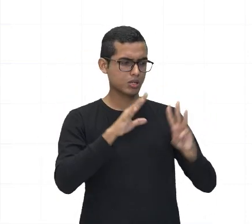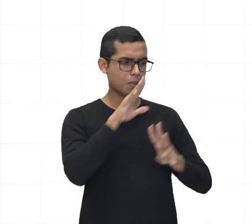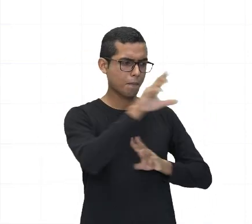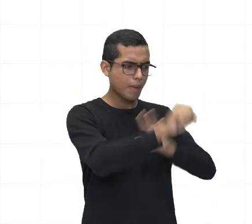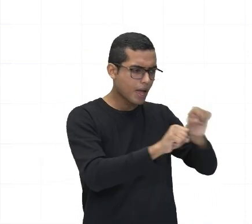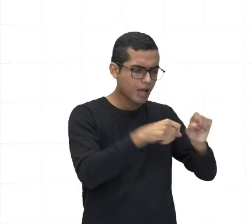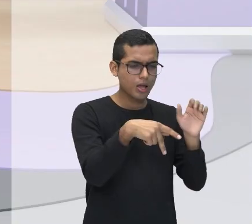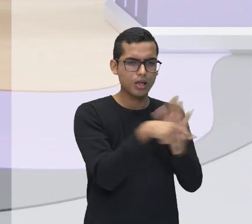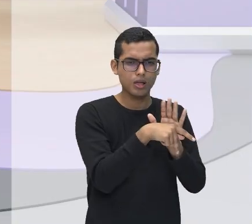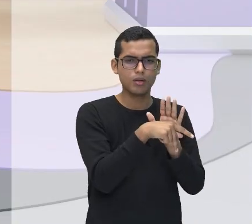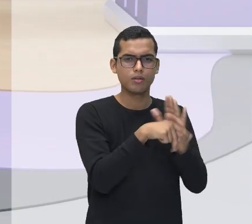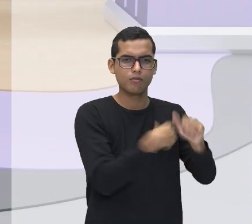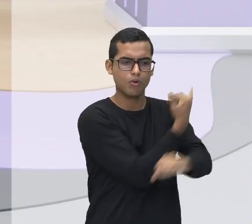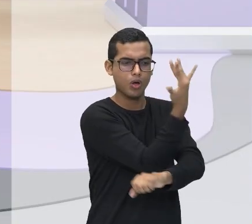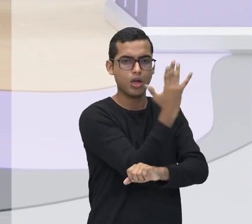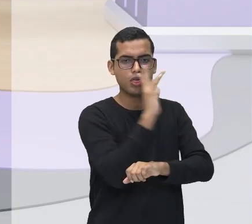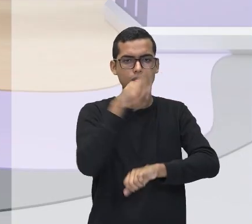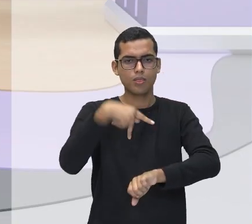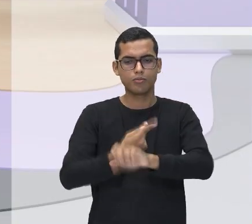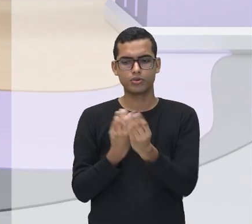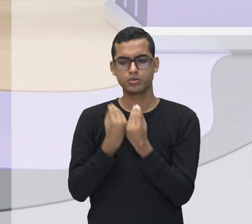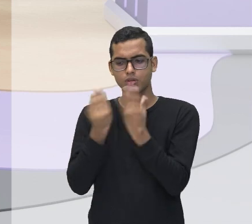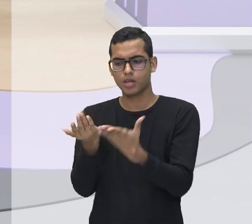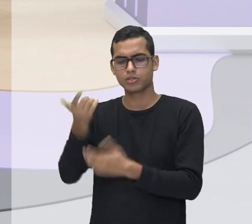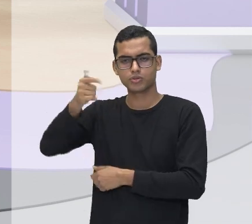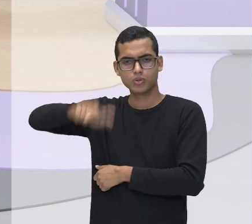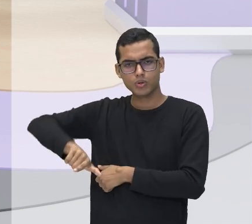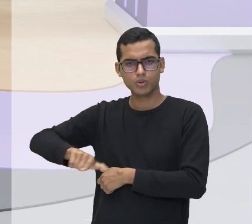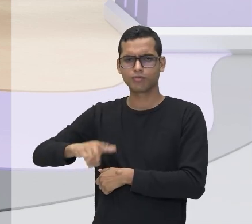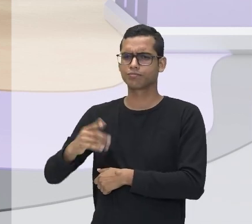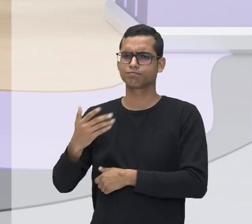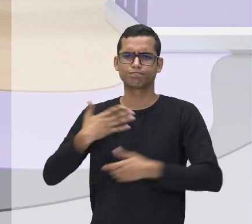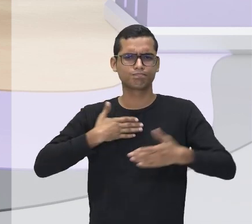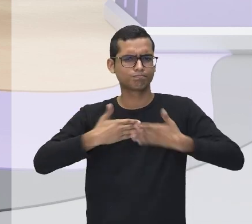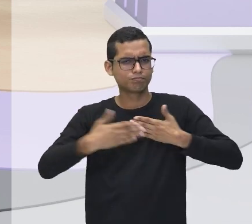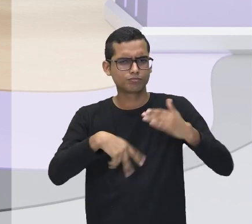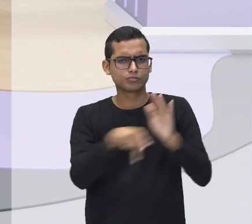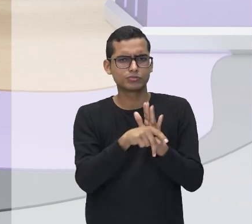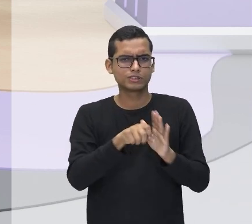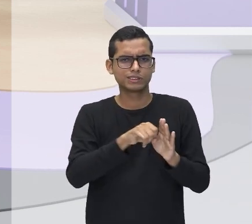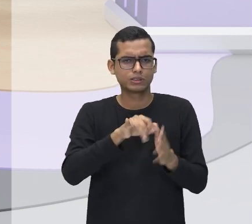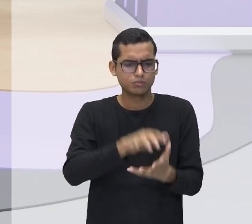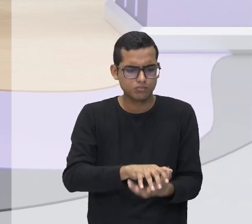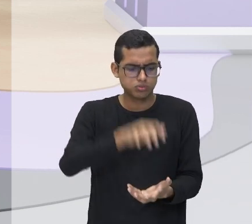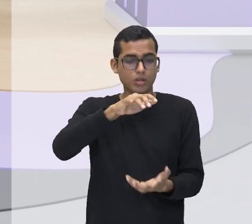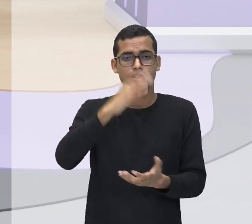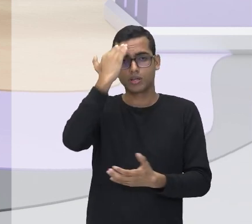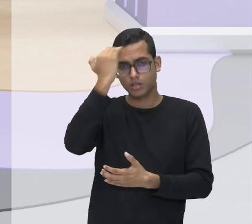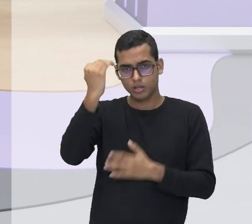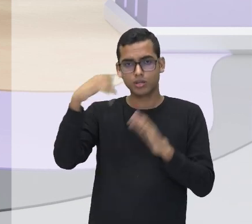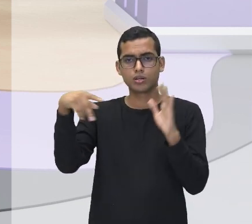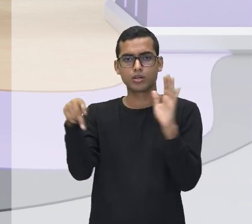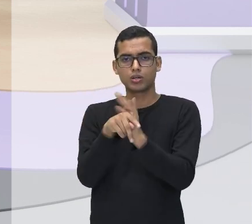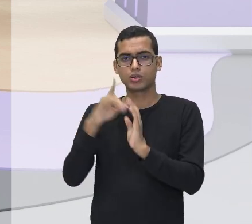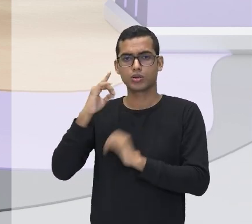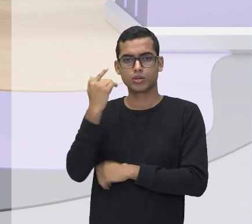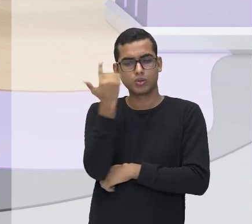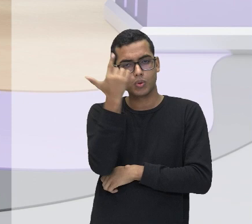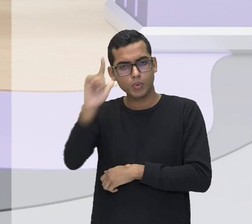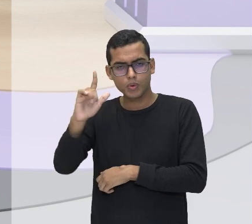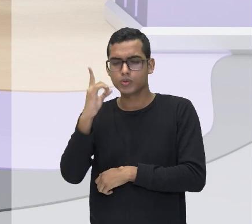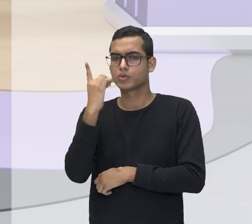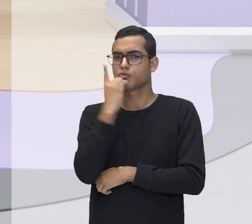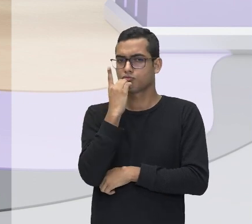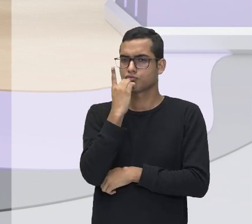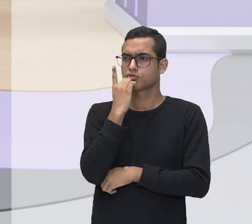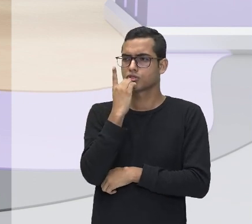ele devolve. E ele não se preocupa em acumular, porque ele sabe que no dia seguinte a floresta vai fornecer o que ele